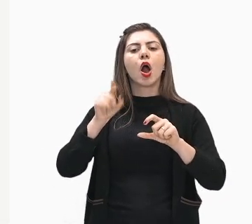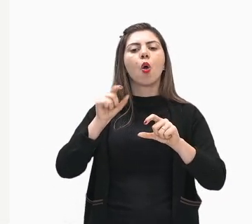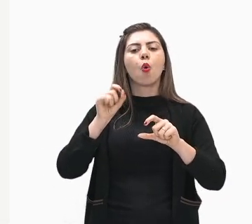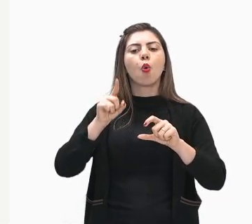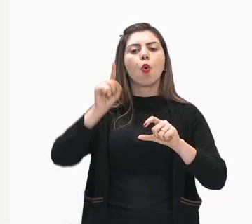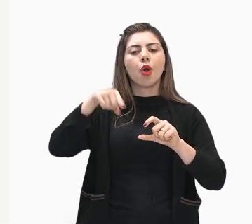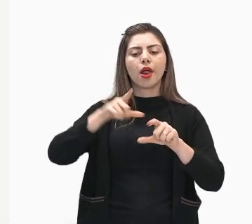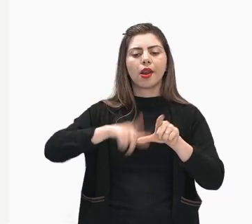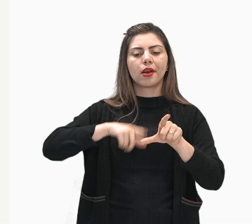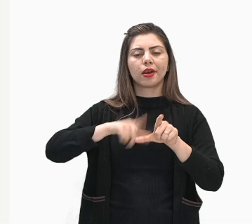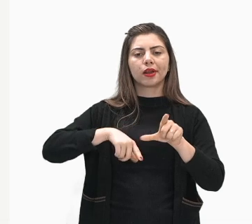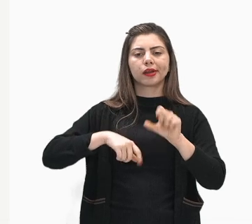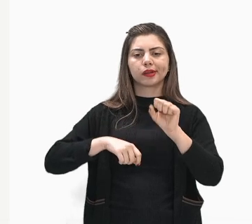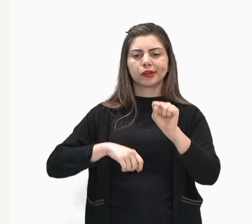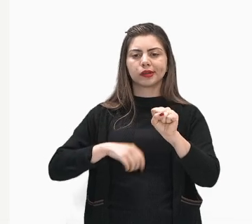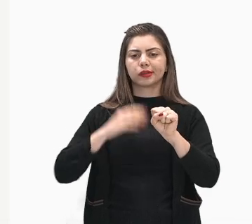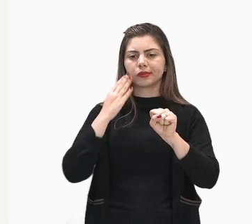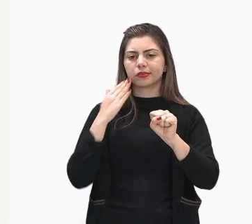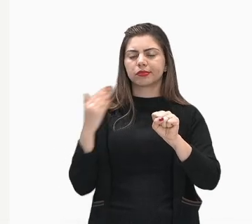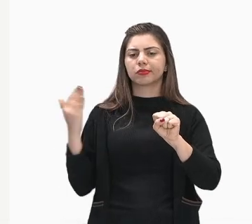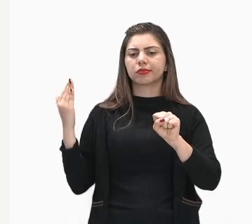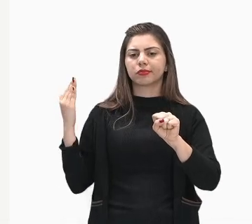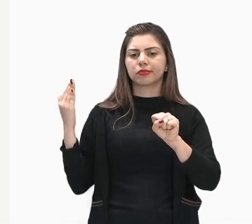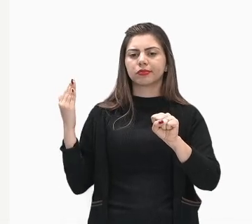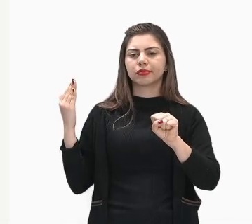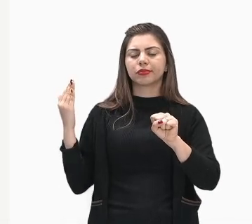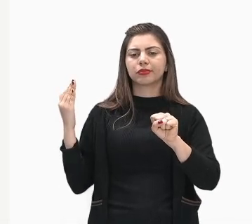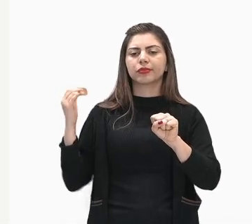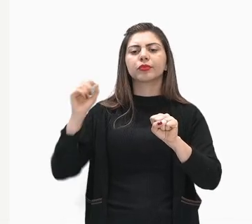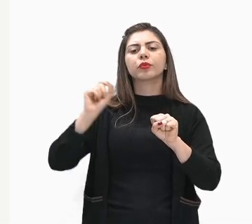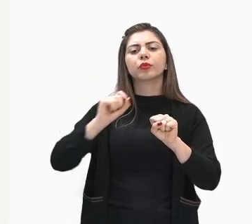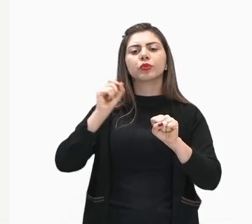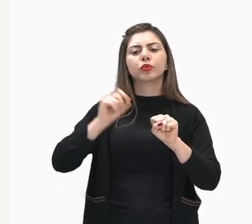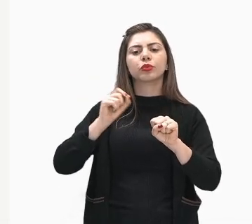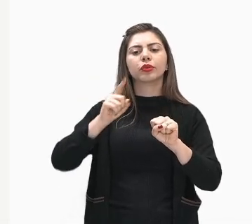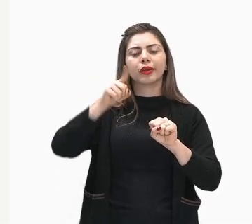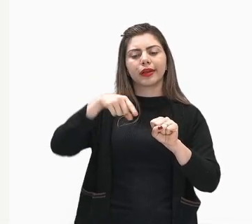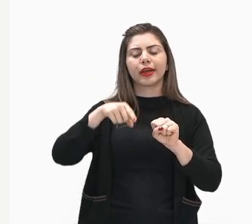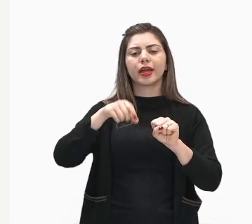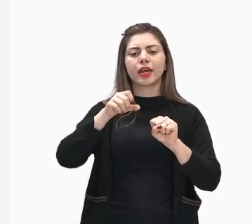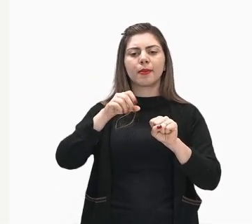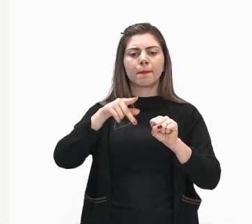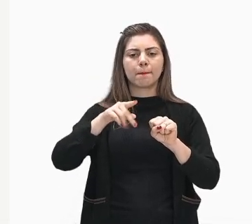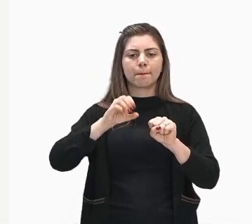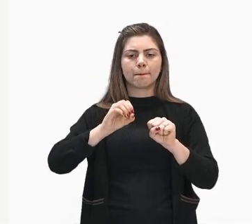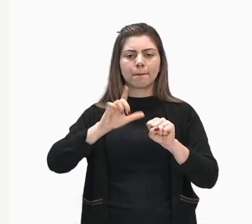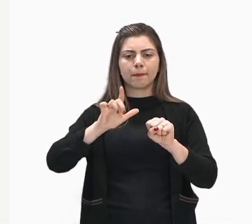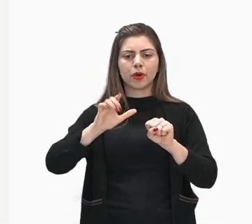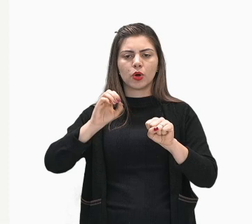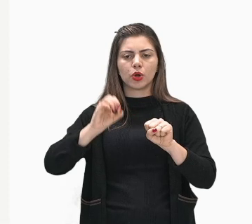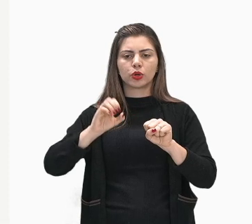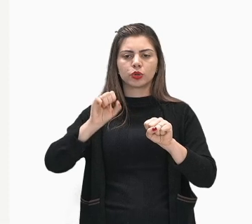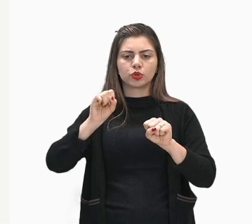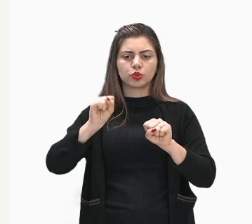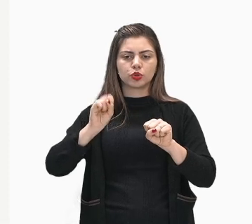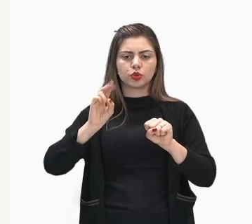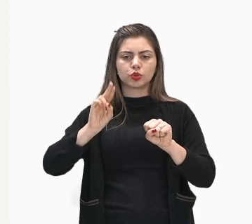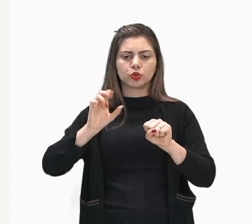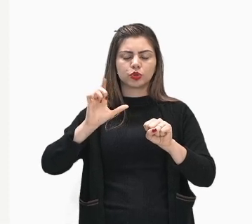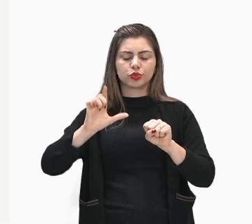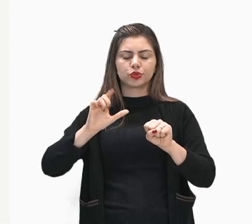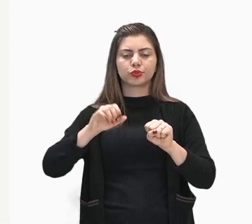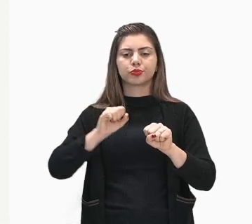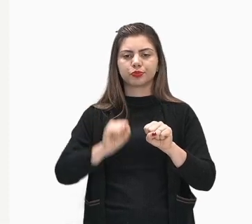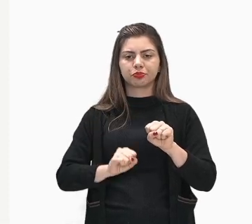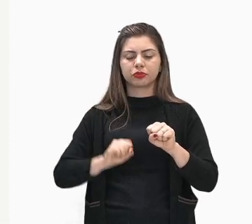recebe o S aqui, ó, região azulada, é o nosso polo sul. Então, assim como a Terra,